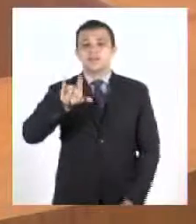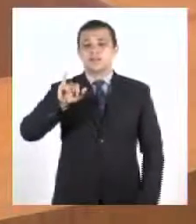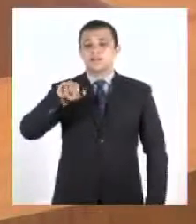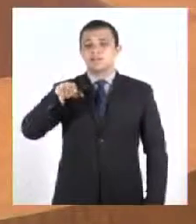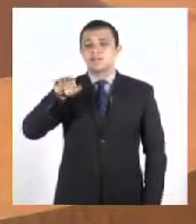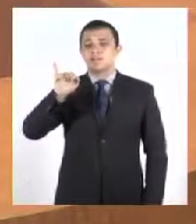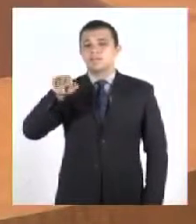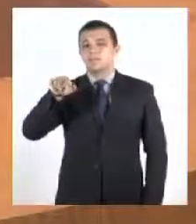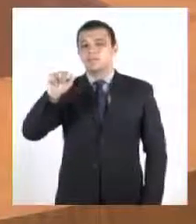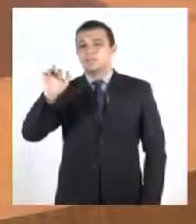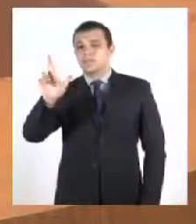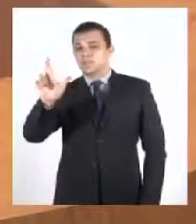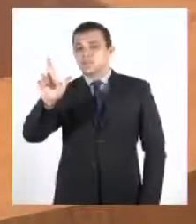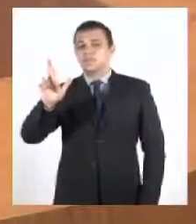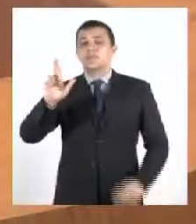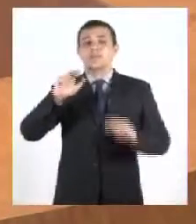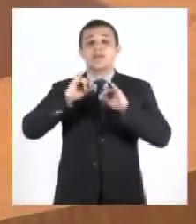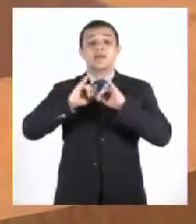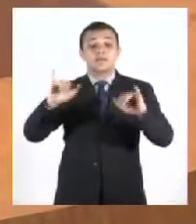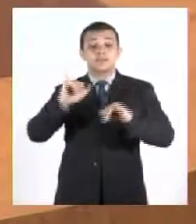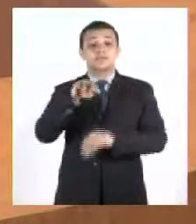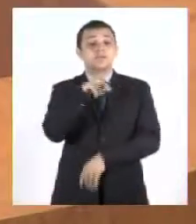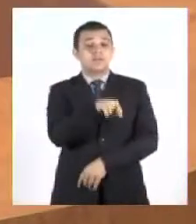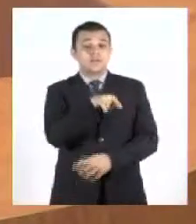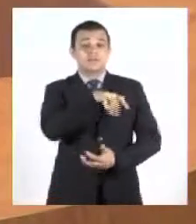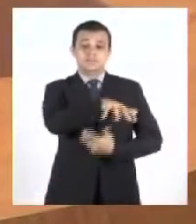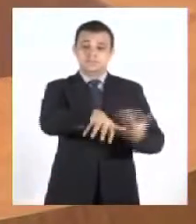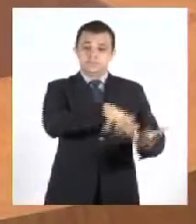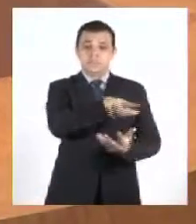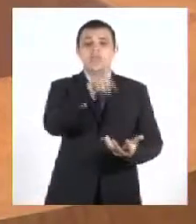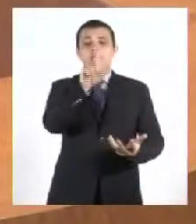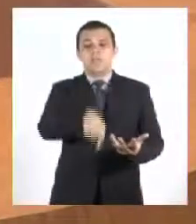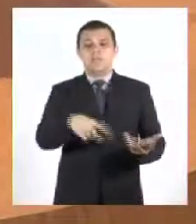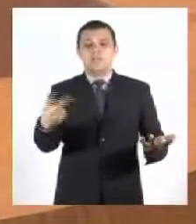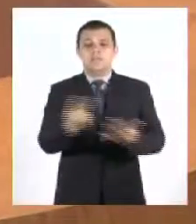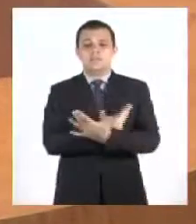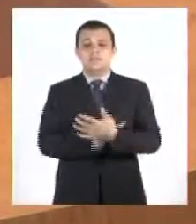veio decretar que aquele movimento era ilegal,